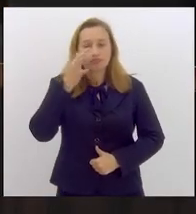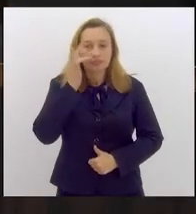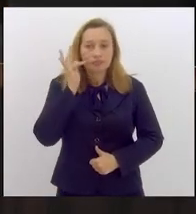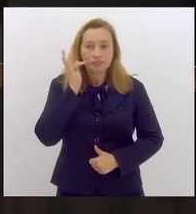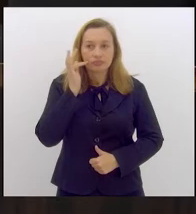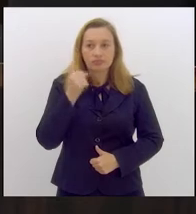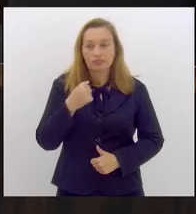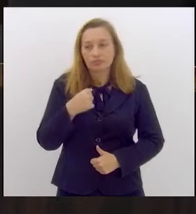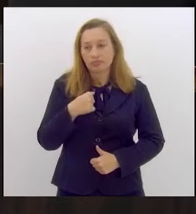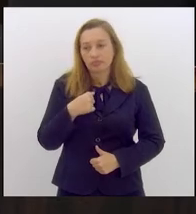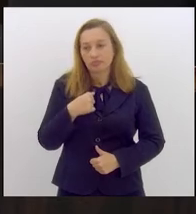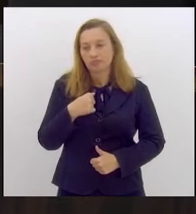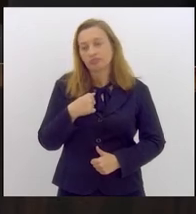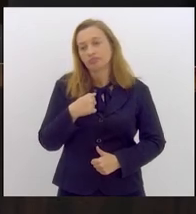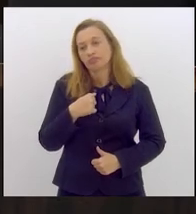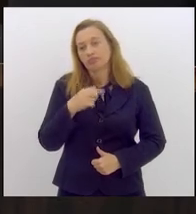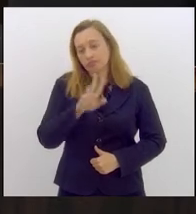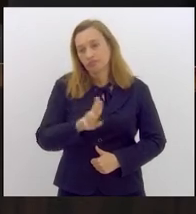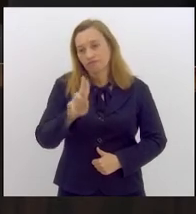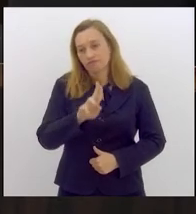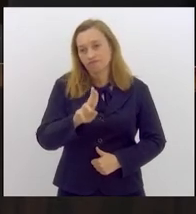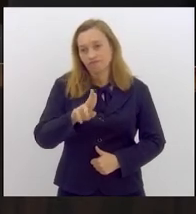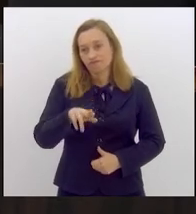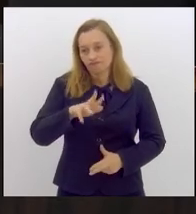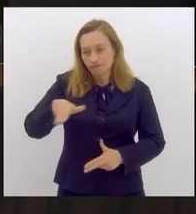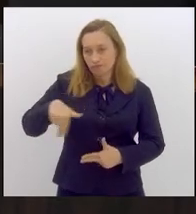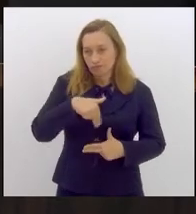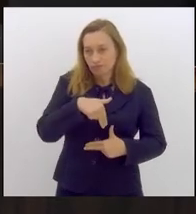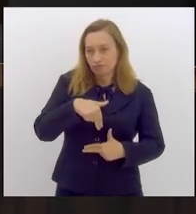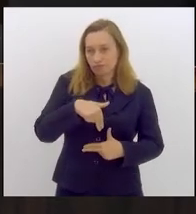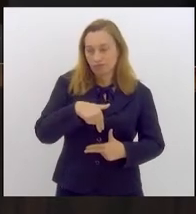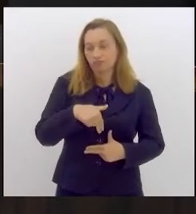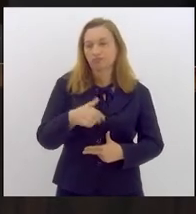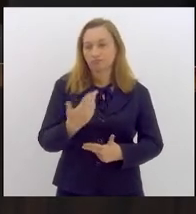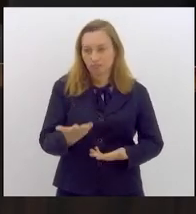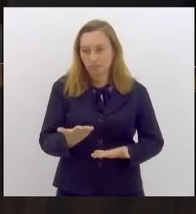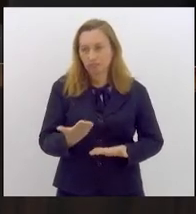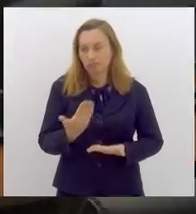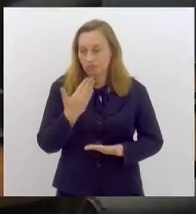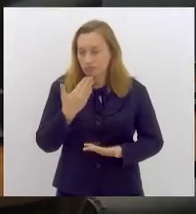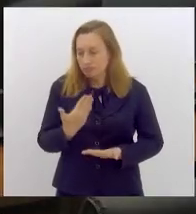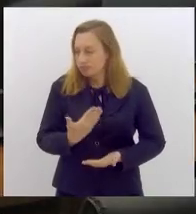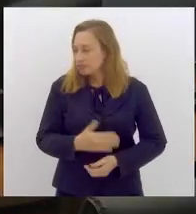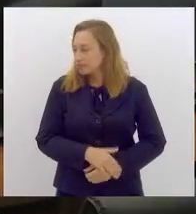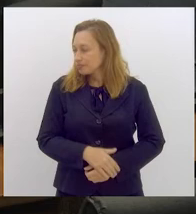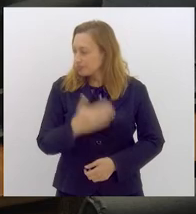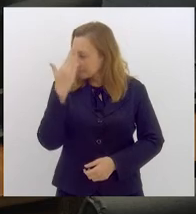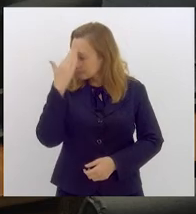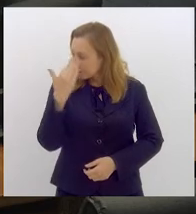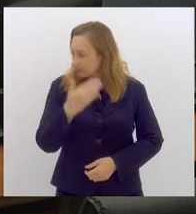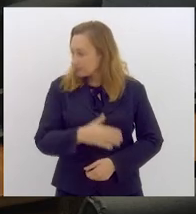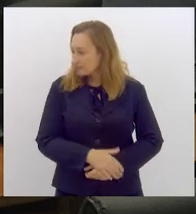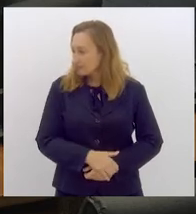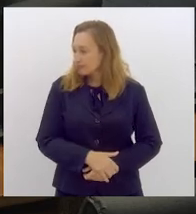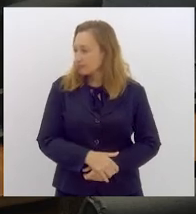Serafini, enquanto eu faço uso da fala no expediente final, por favor. Muito obrigada.